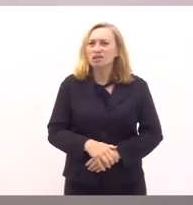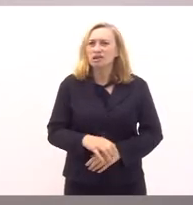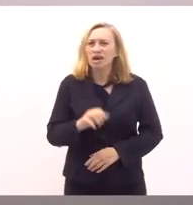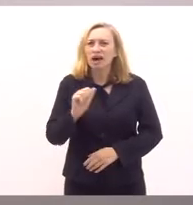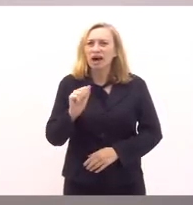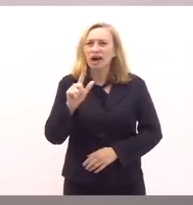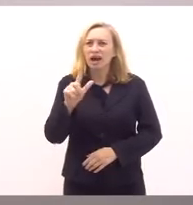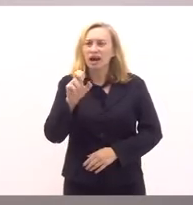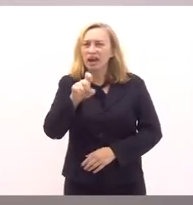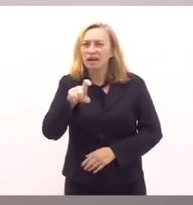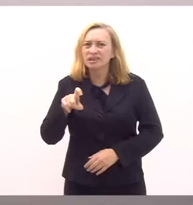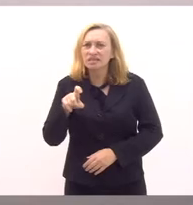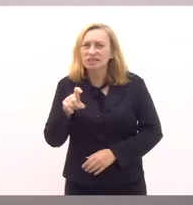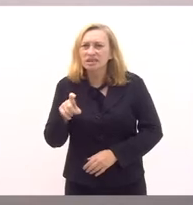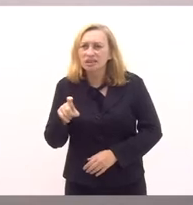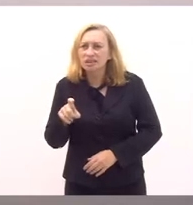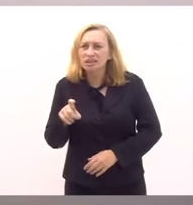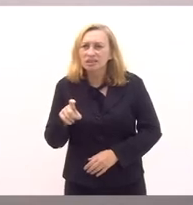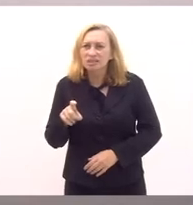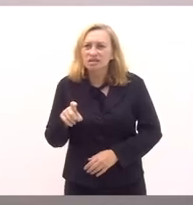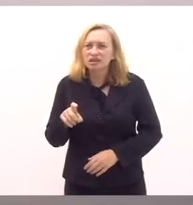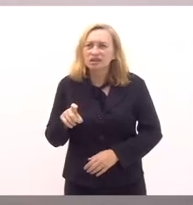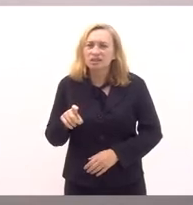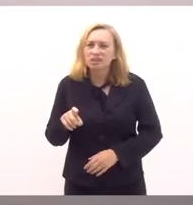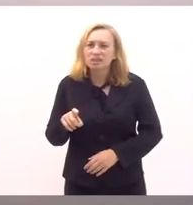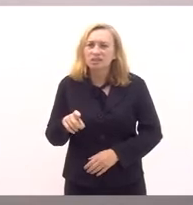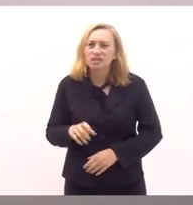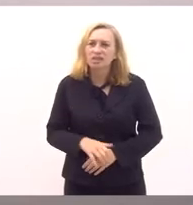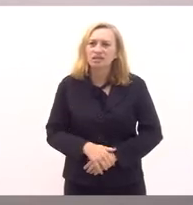Alex, não vi se ele está no remoto.